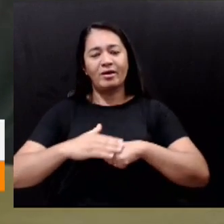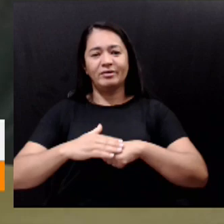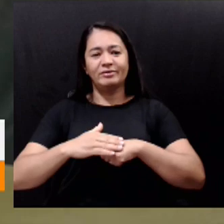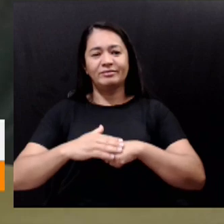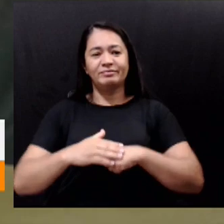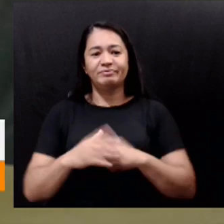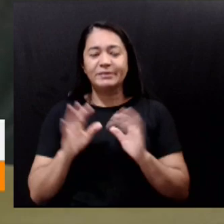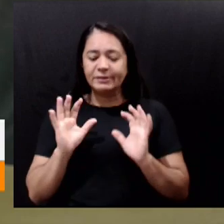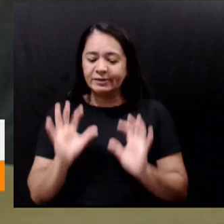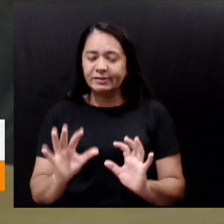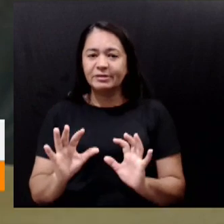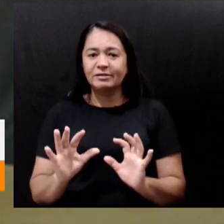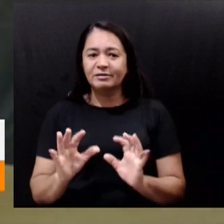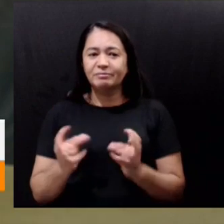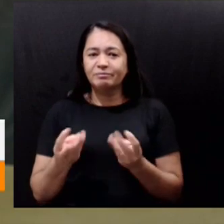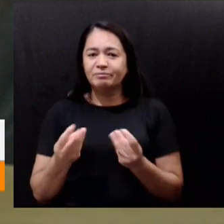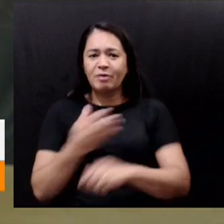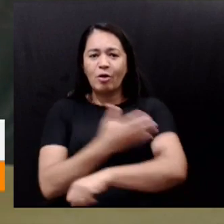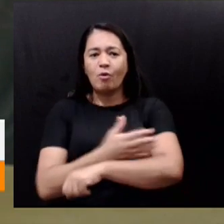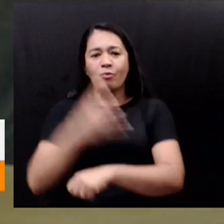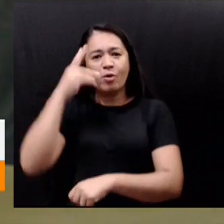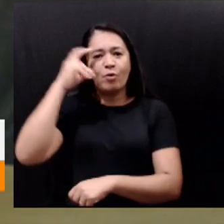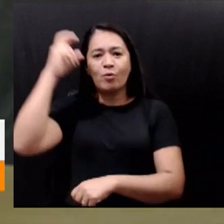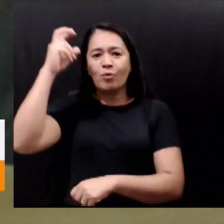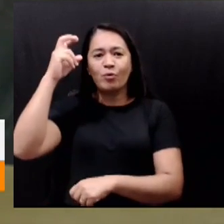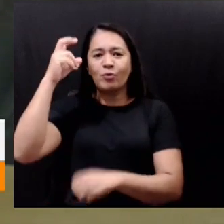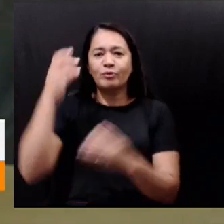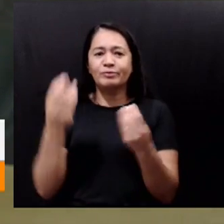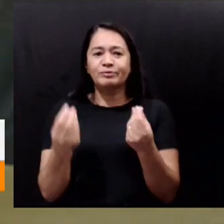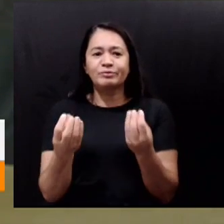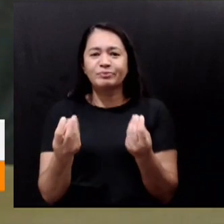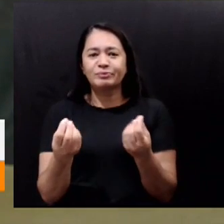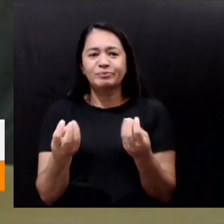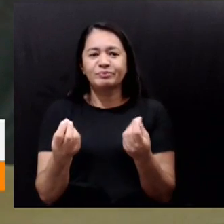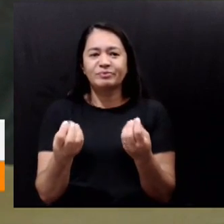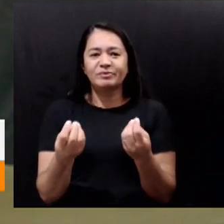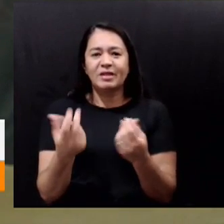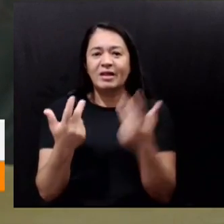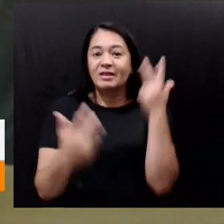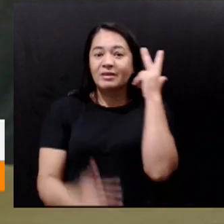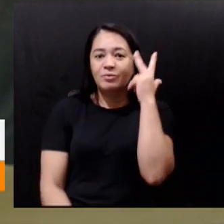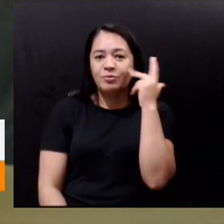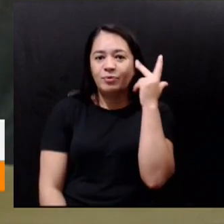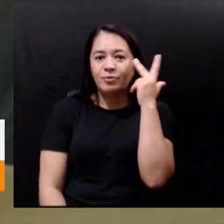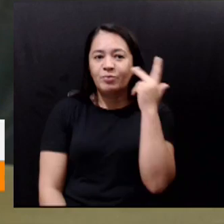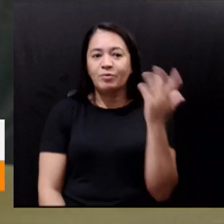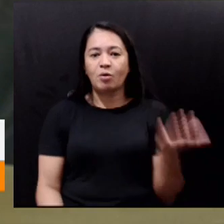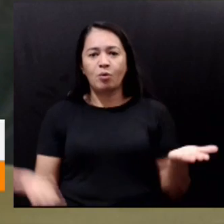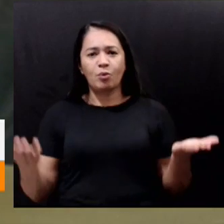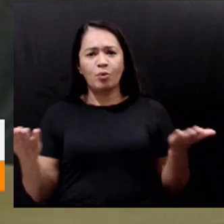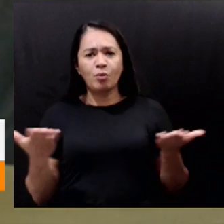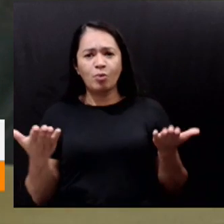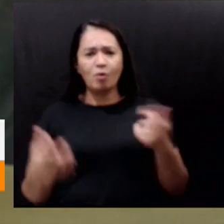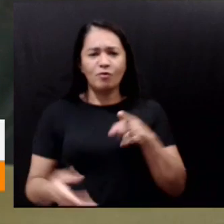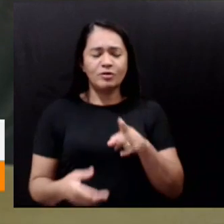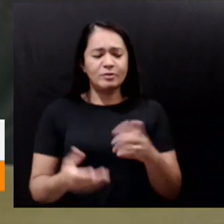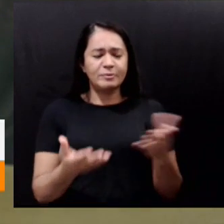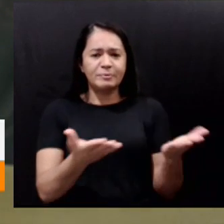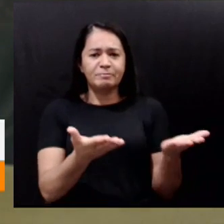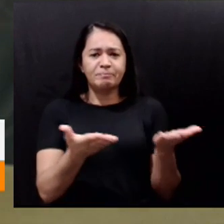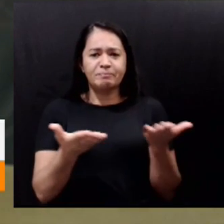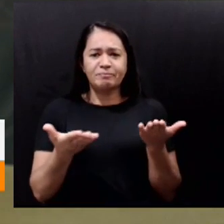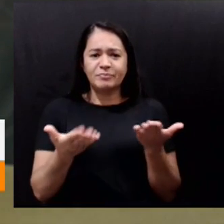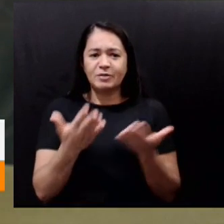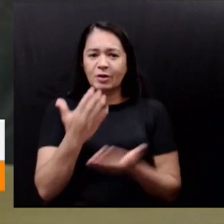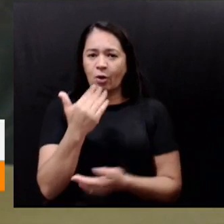uma cultura, era um negócio assim de... É natural, né? Natural. Hoje, se você receber algum alimento num prato,